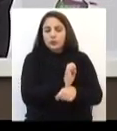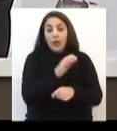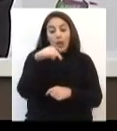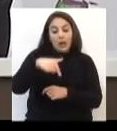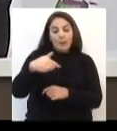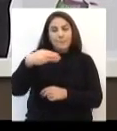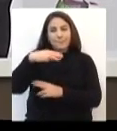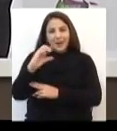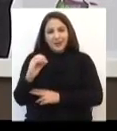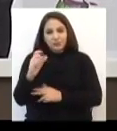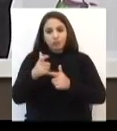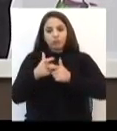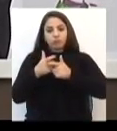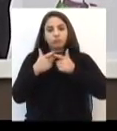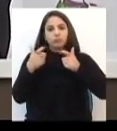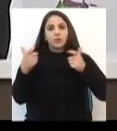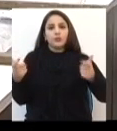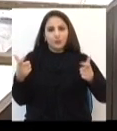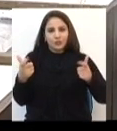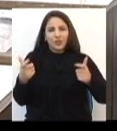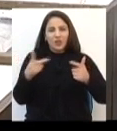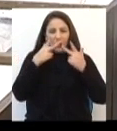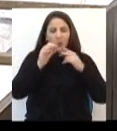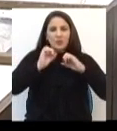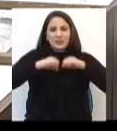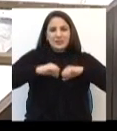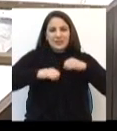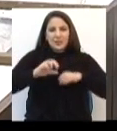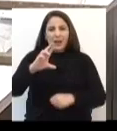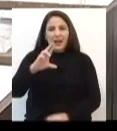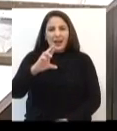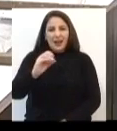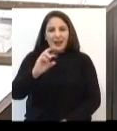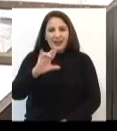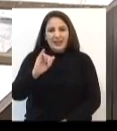ele expandiu através de um sistema de crédito